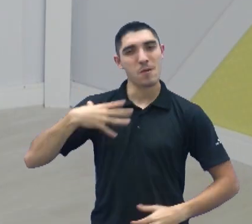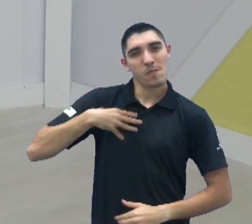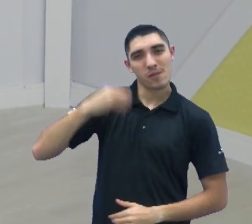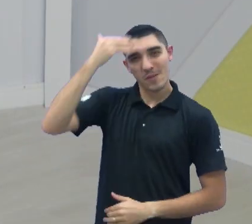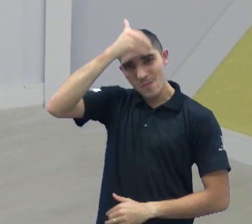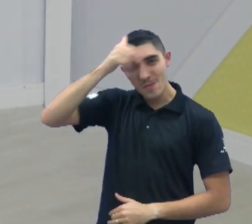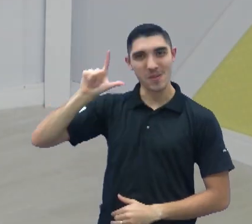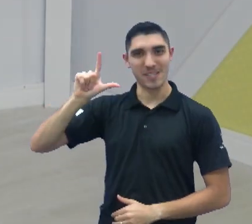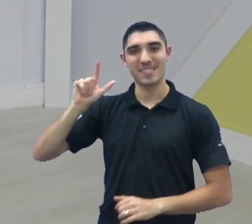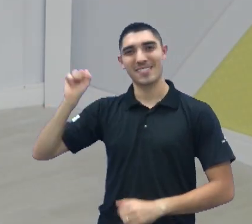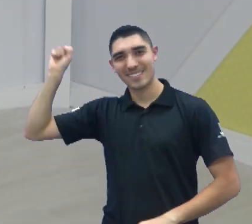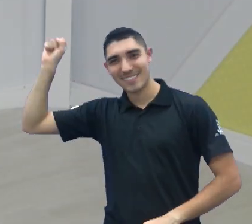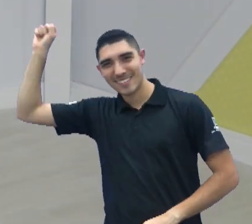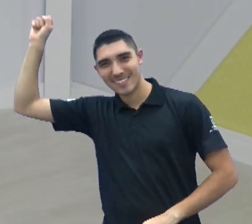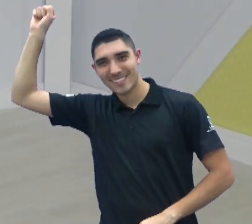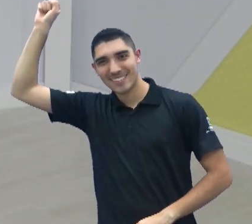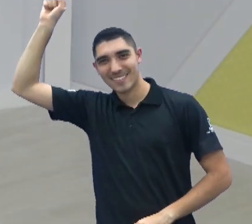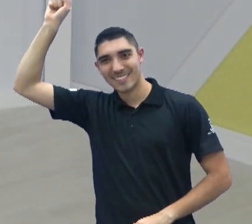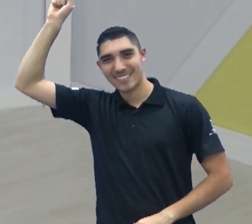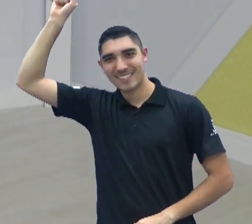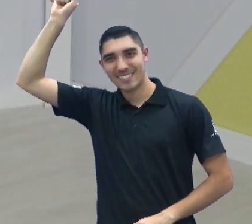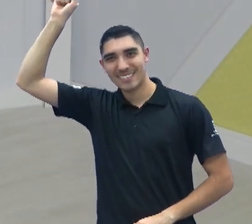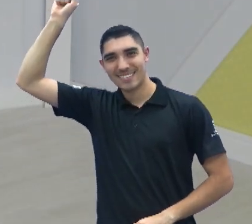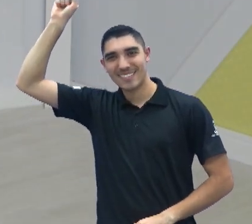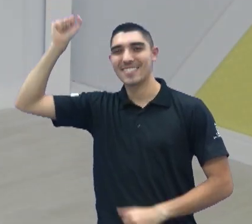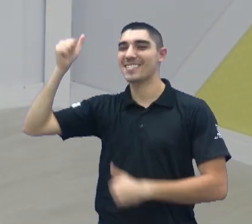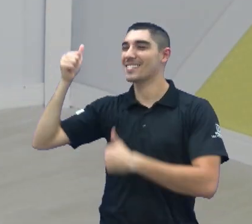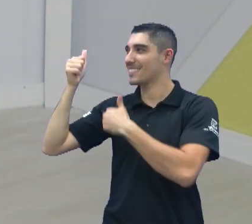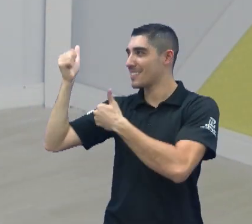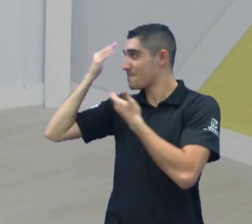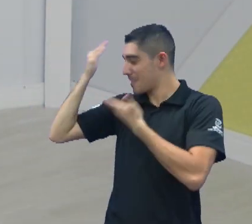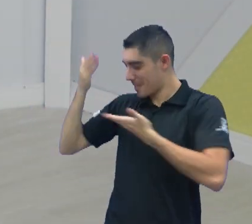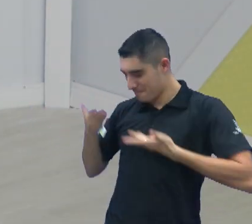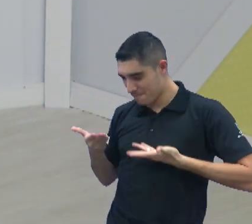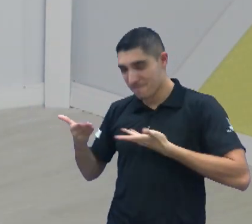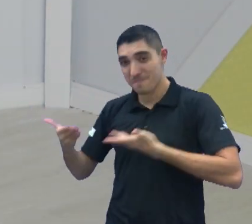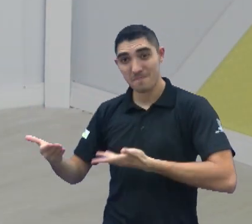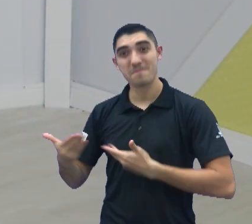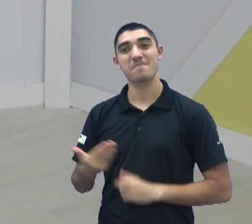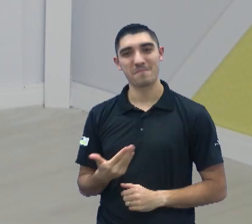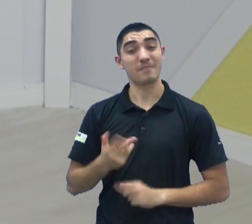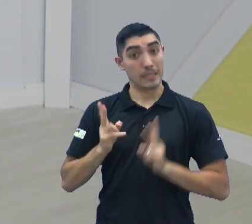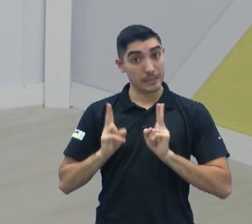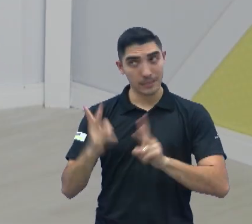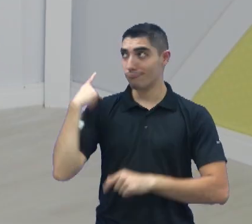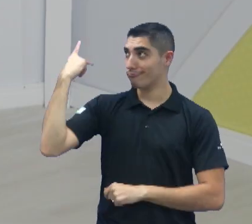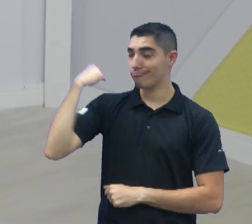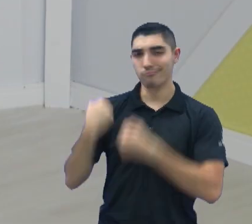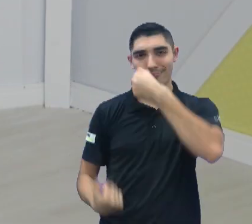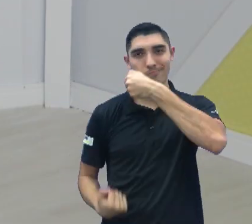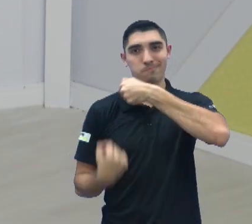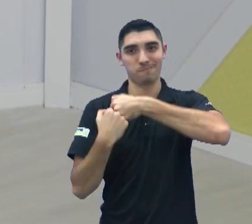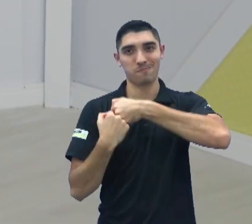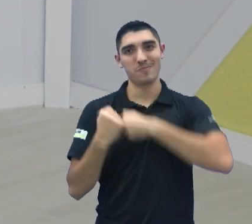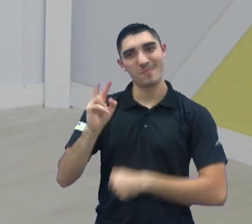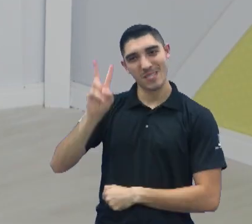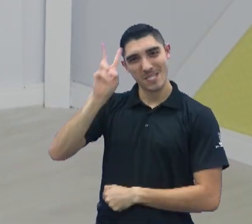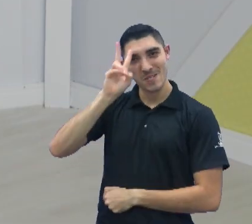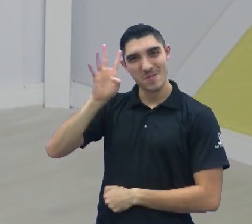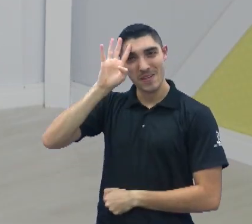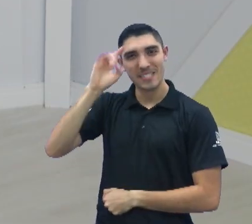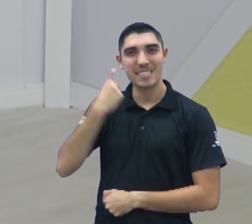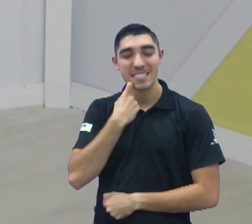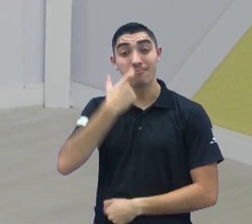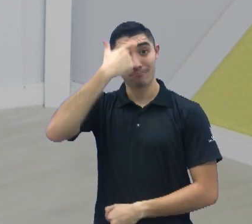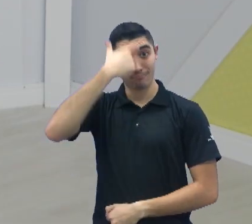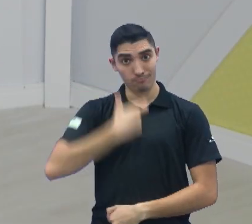mascotinho do nosso Hora do Esporte. Luizão, seja sempre muito bem-vindo. Aê, Luizão, nosso soquinho maroto de toda segunda, quarta e sexta. Luizão